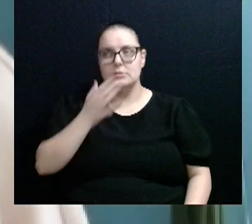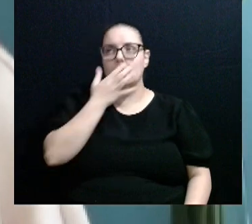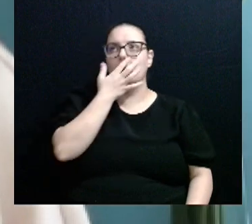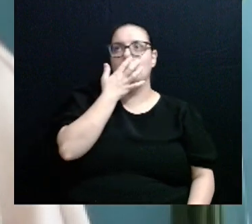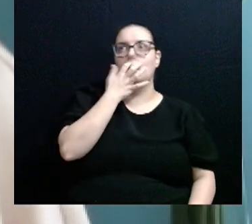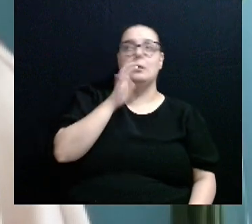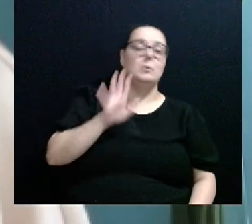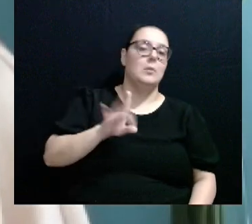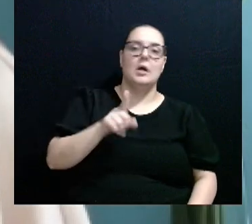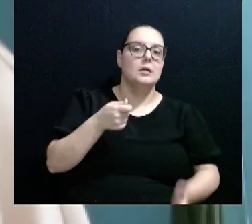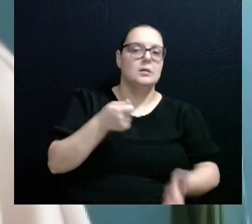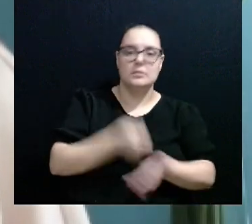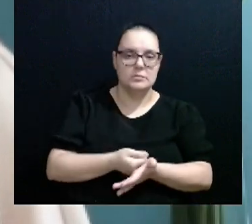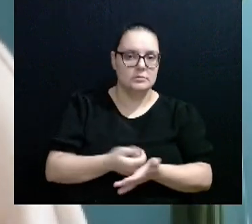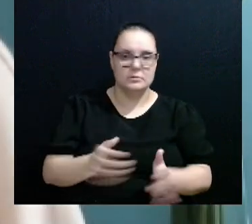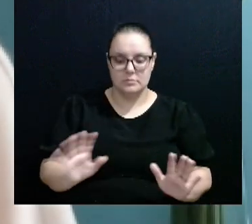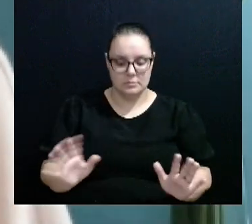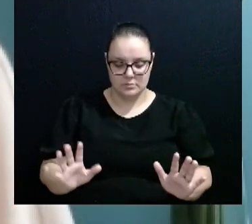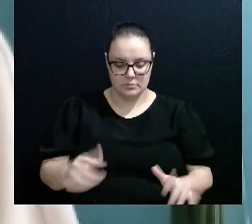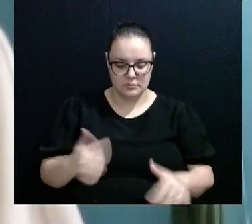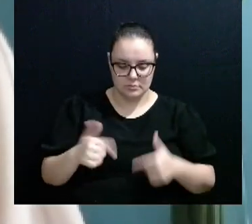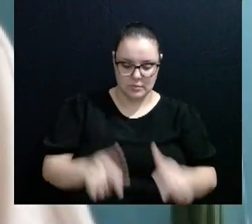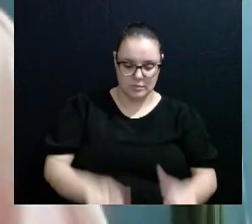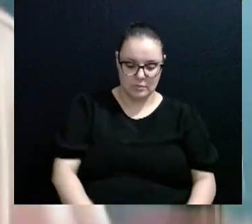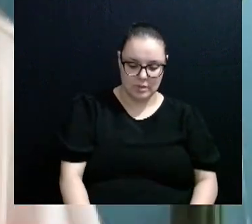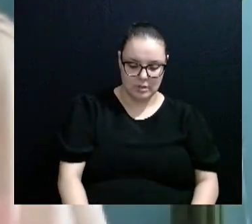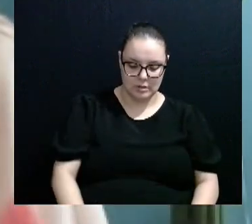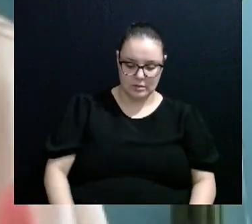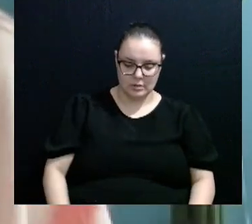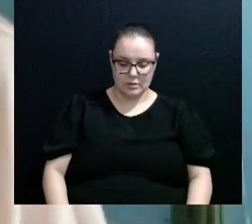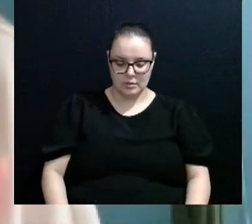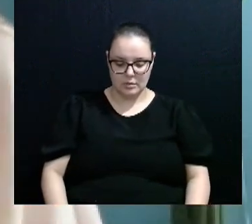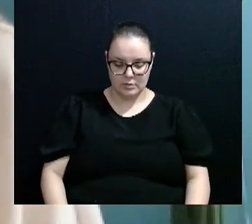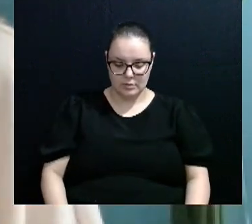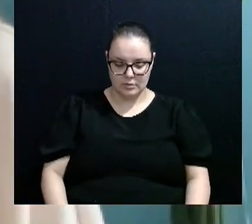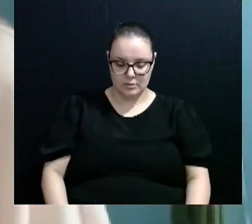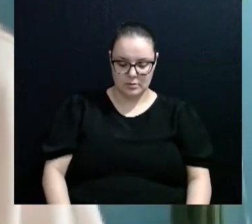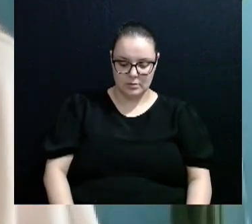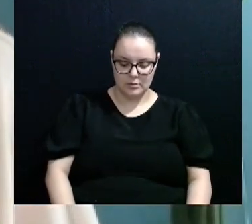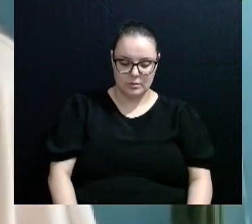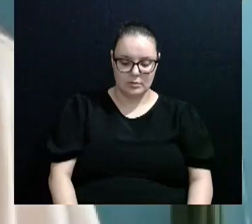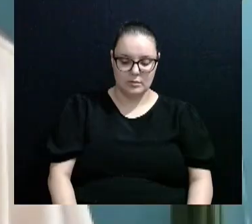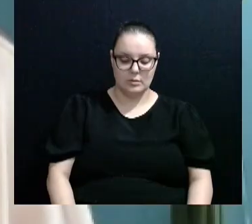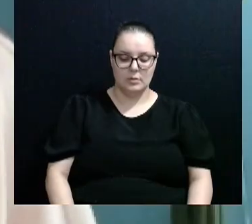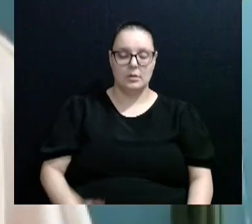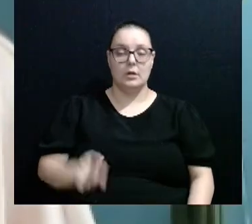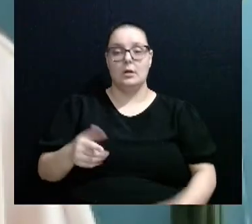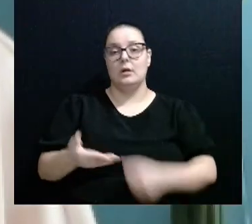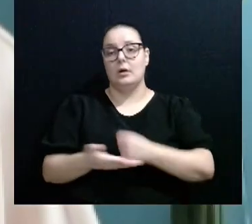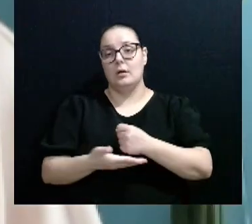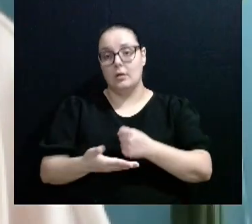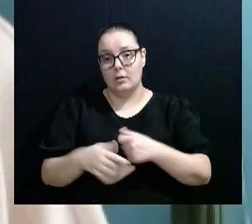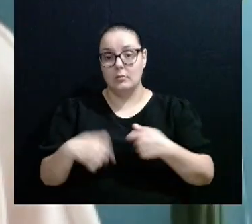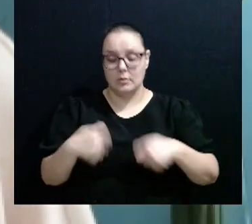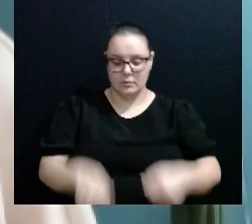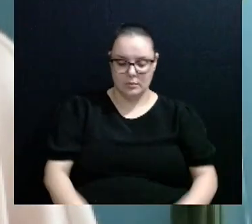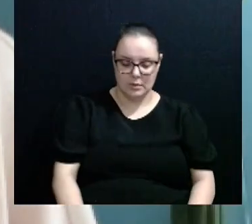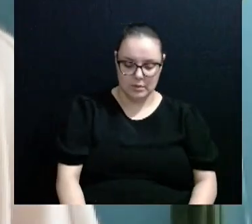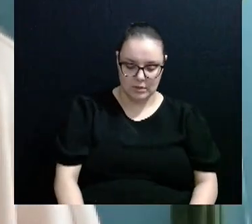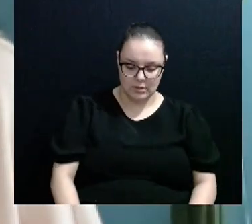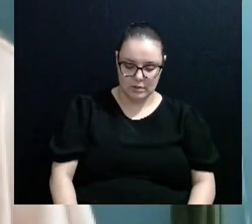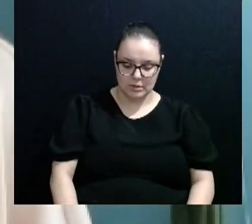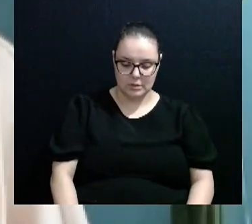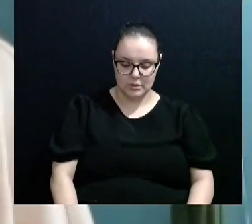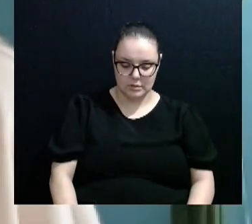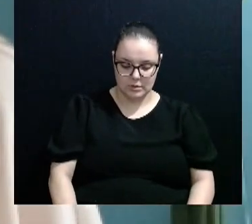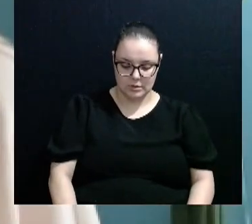garante emprego. Acho que, aliás, não garante nada. É o mínimo necessário, mas você precisa ser